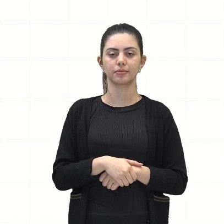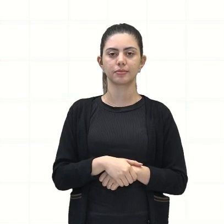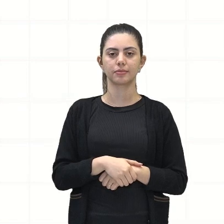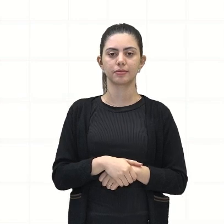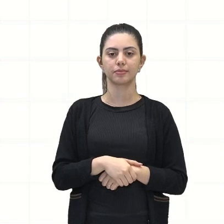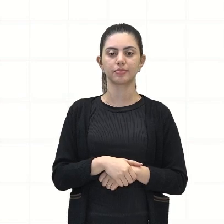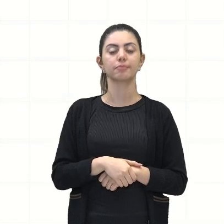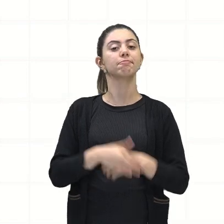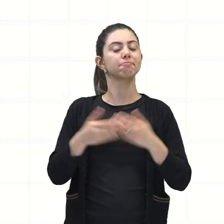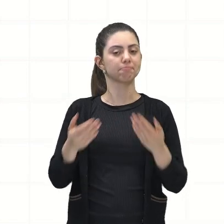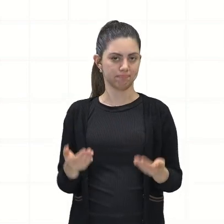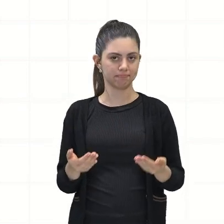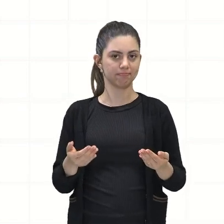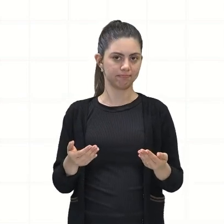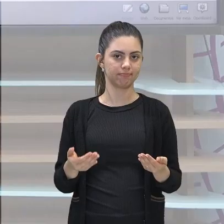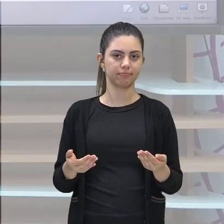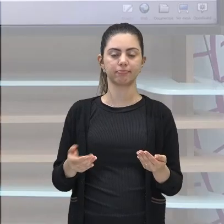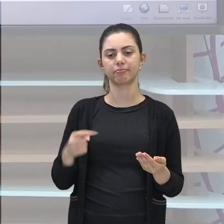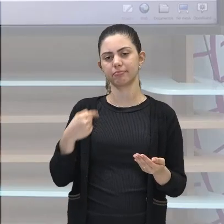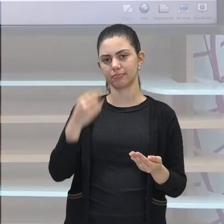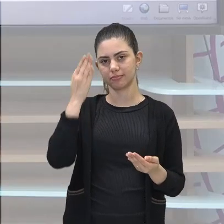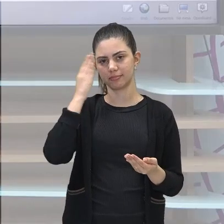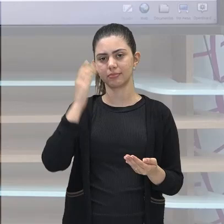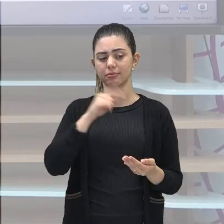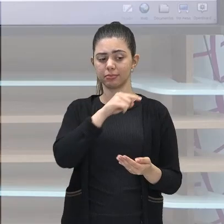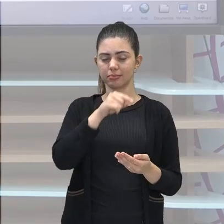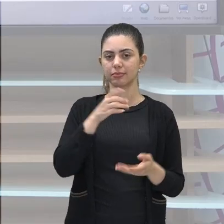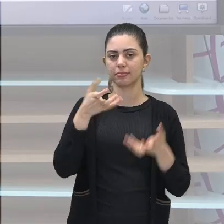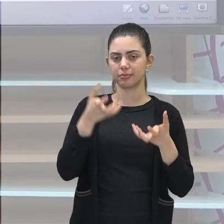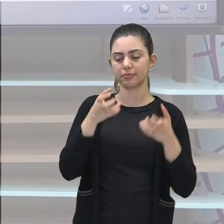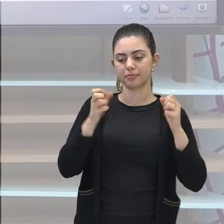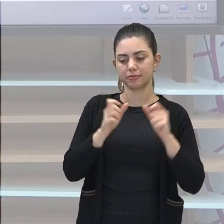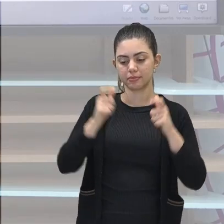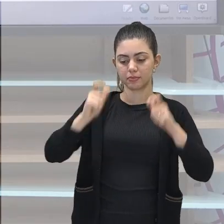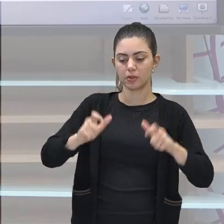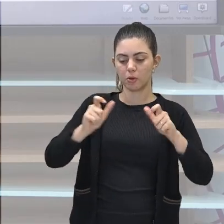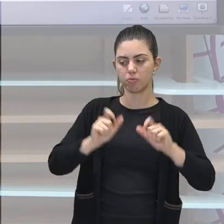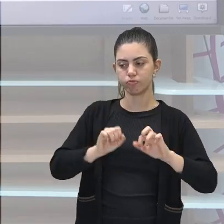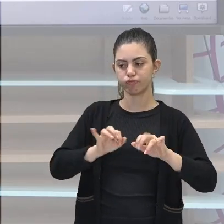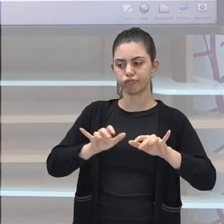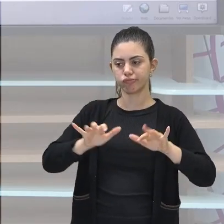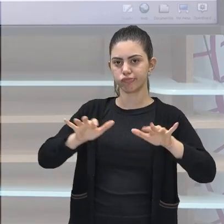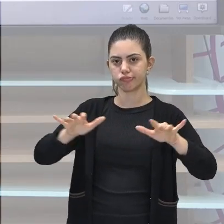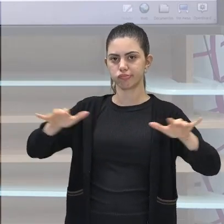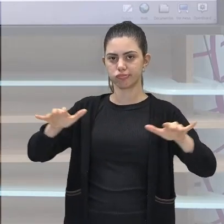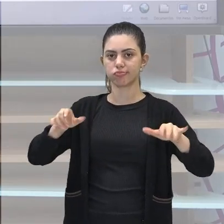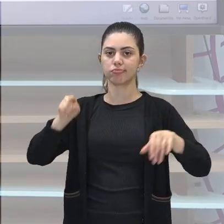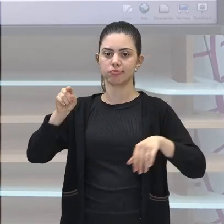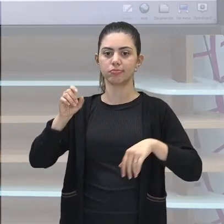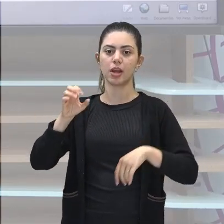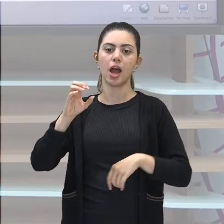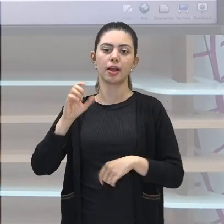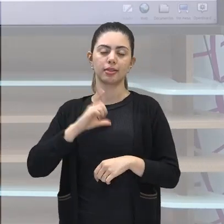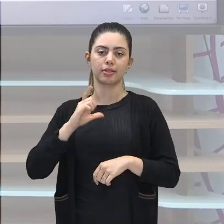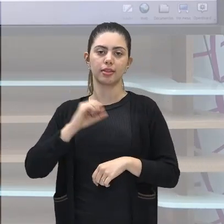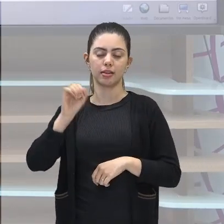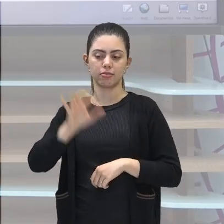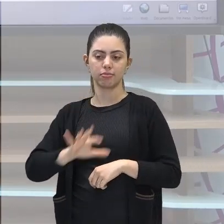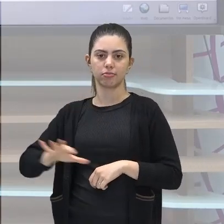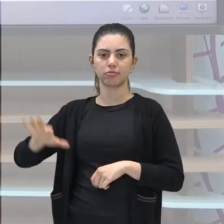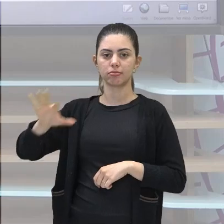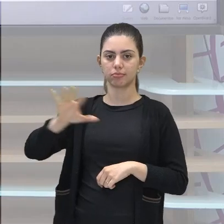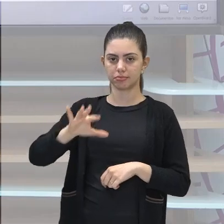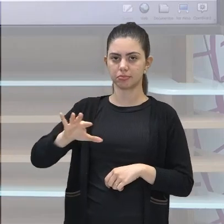Dentro, né, dessa expansão em prol do lado oeste e indo em